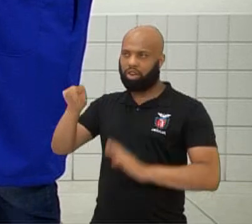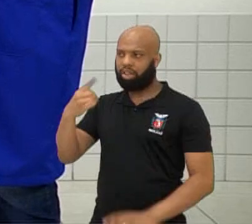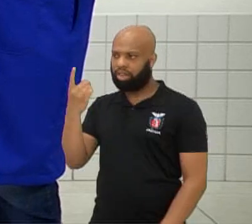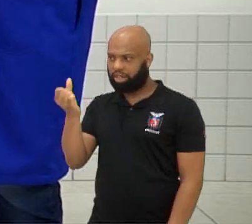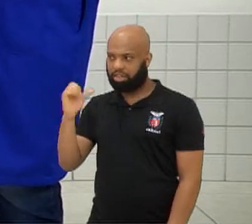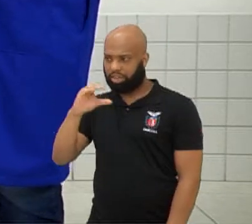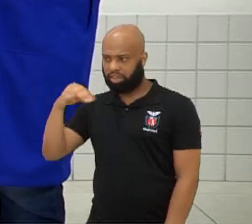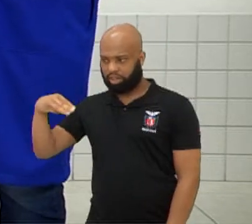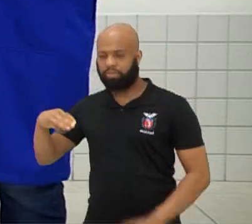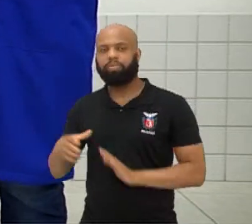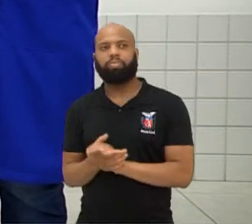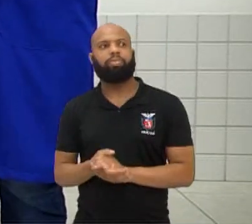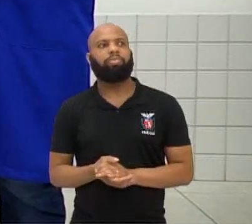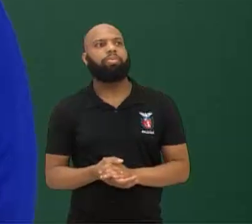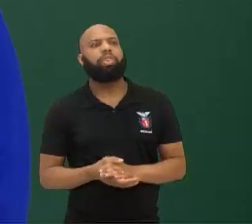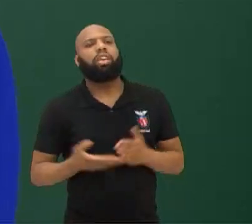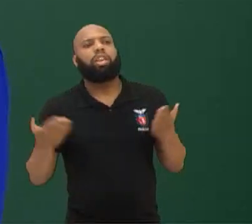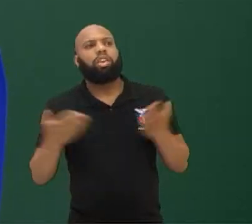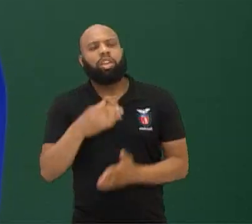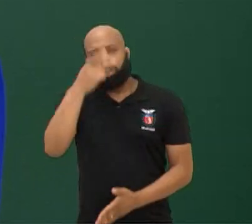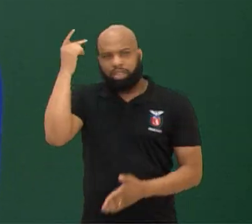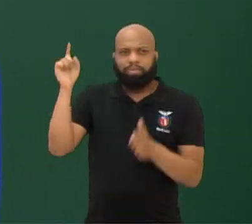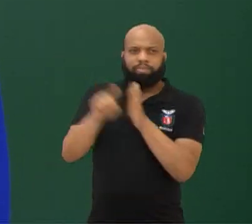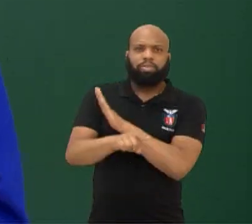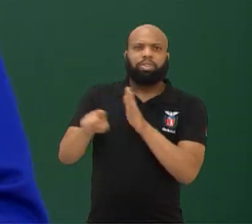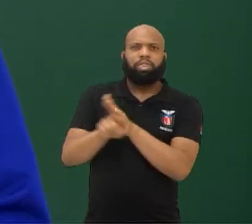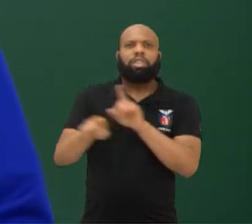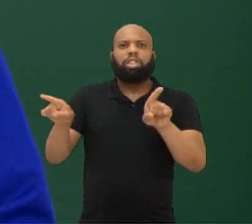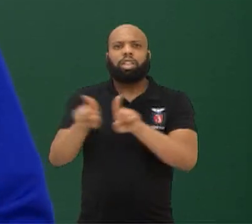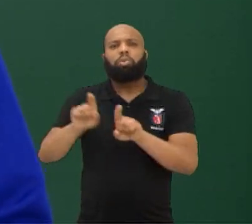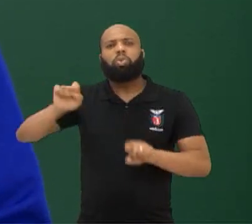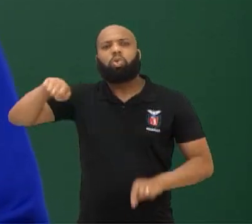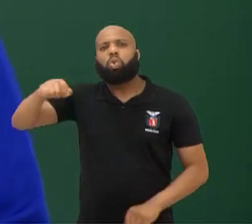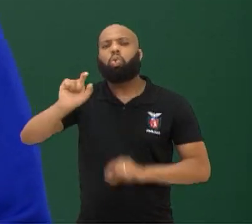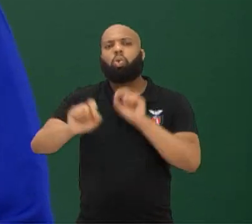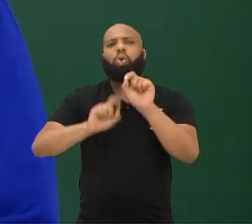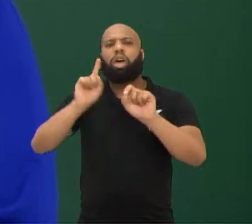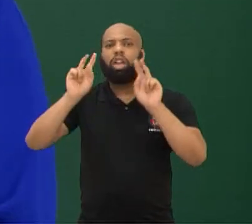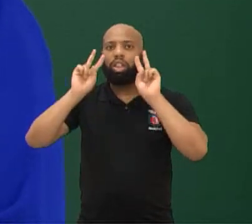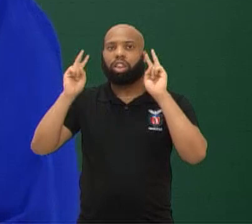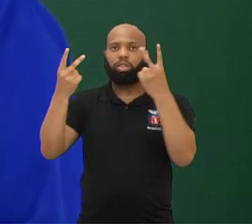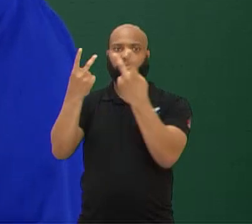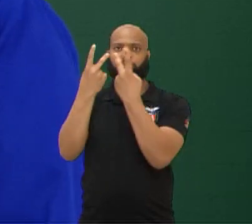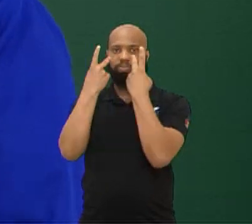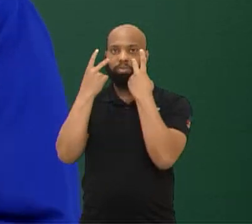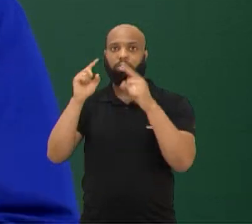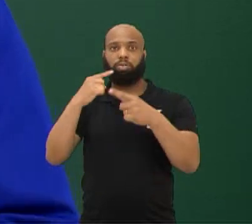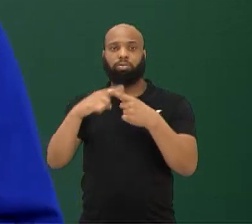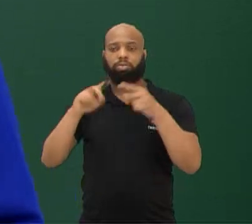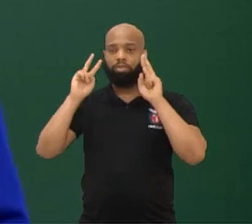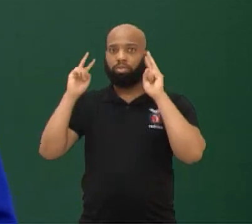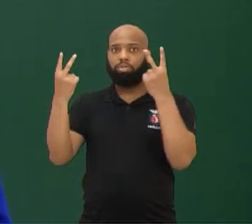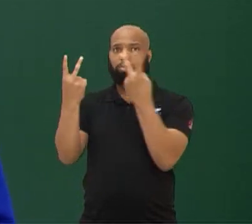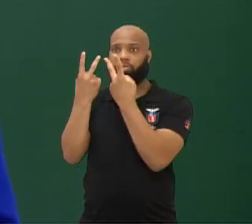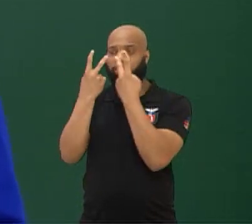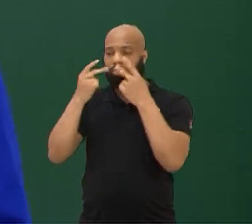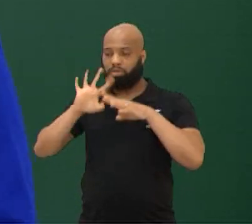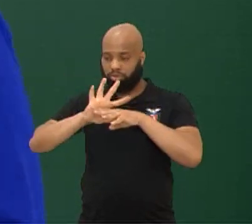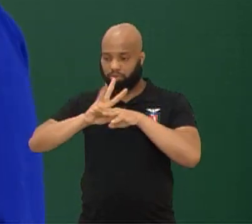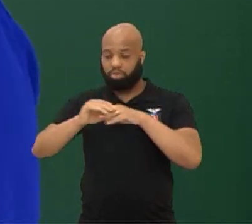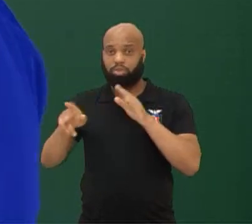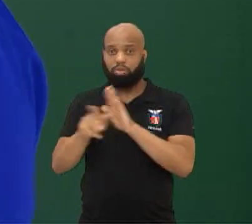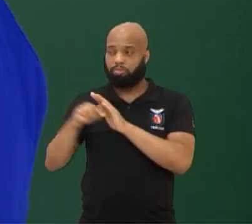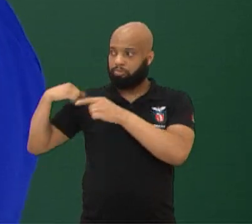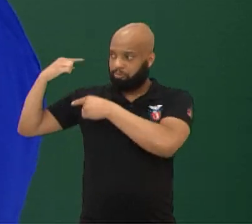tela? Então, pessoal, o pessoal perguntou bastante aqui sobre a questão do daltonismo, tá? O daltonismo ele é uma doença de origem